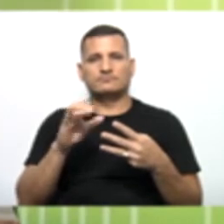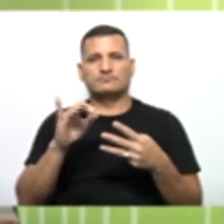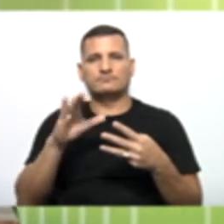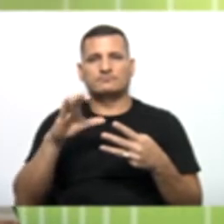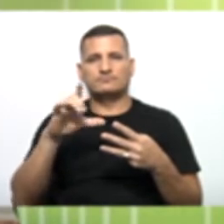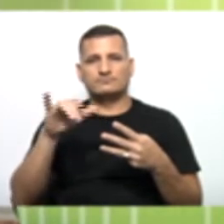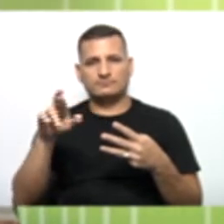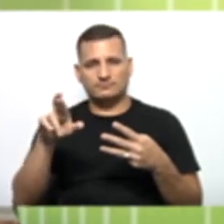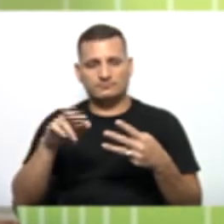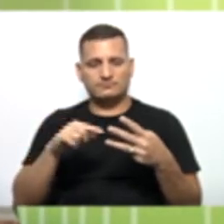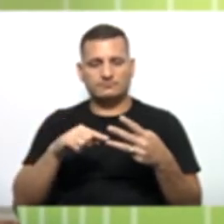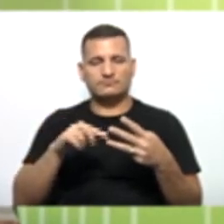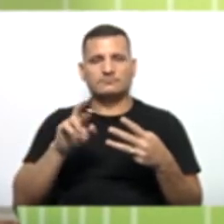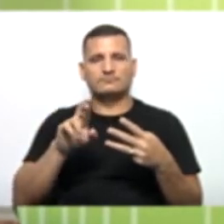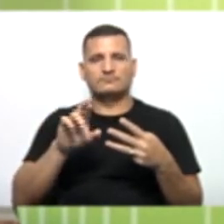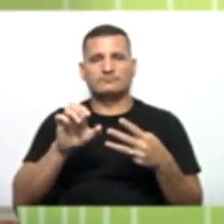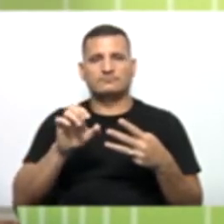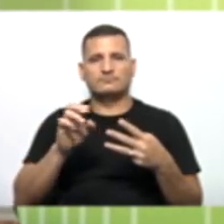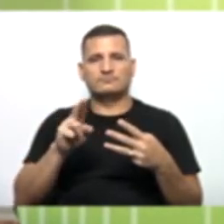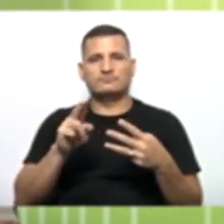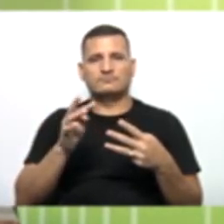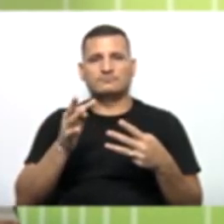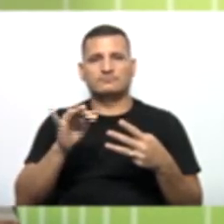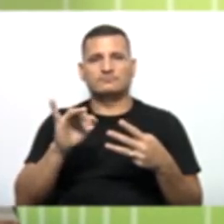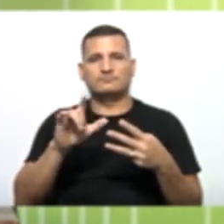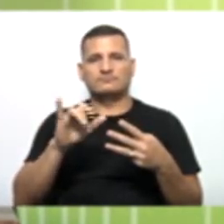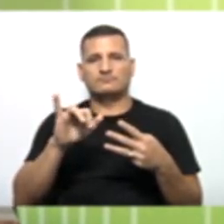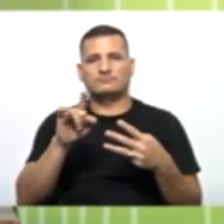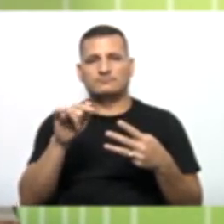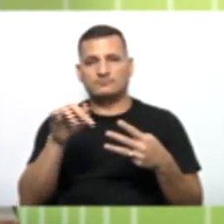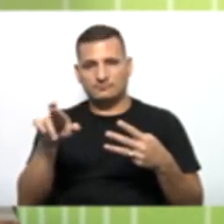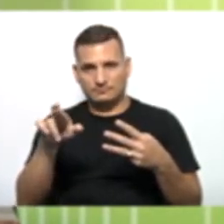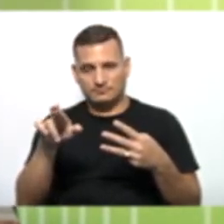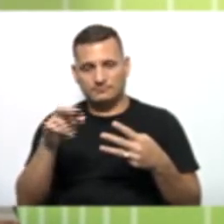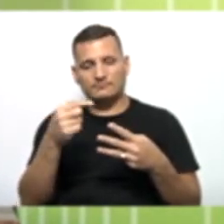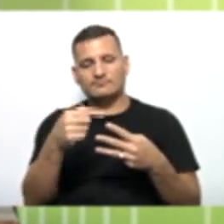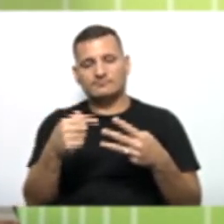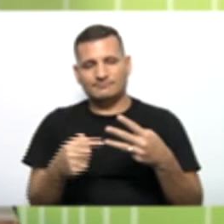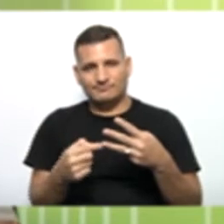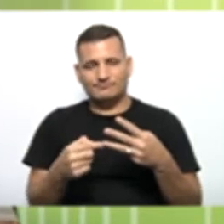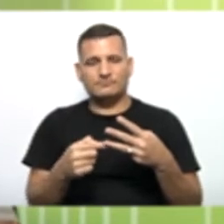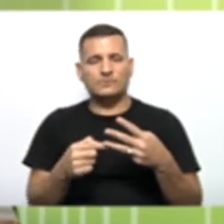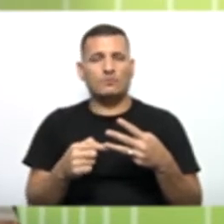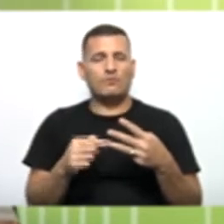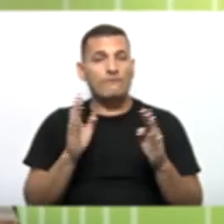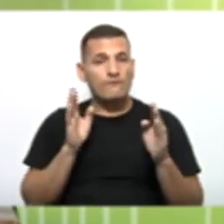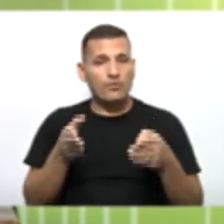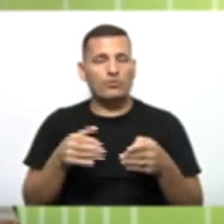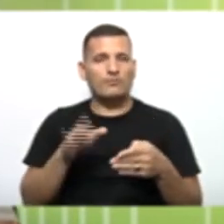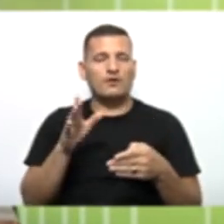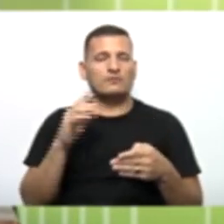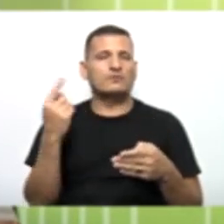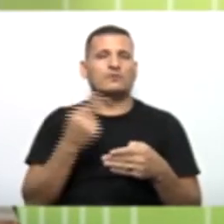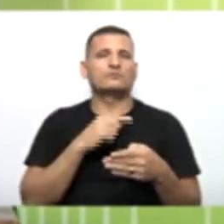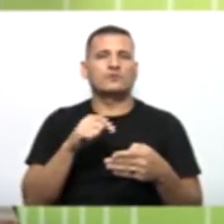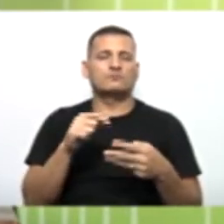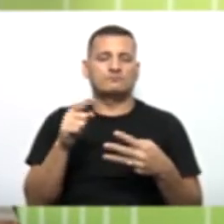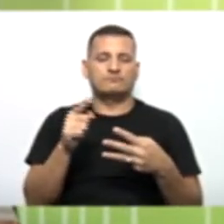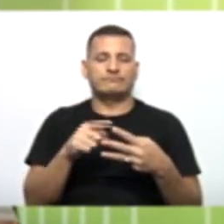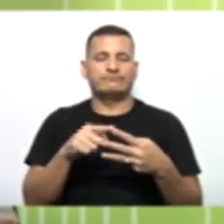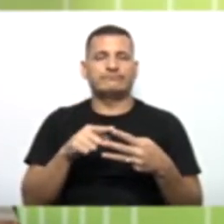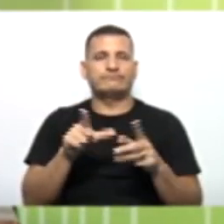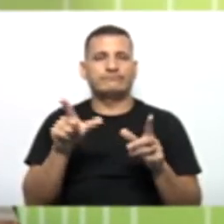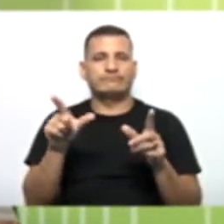Bom, o principal foco nosso deveria ser reduzir, ou seja, reduzir a quantidade